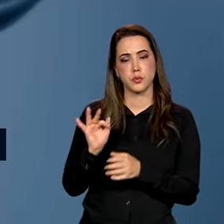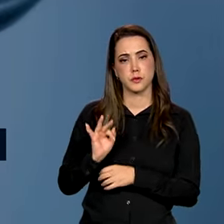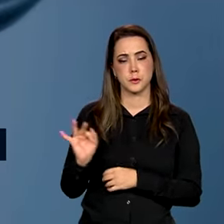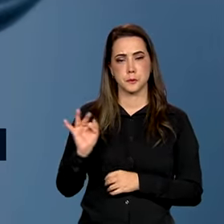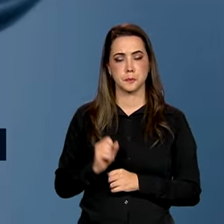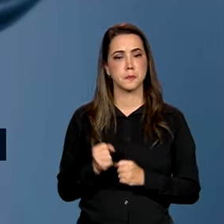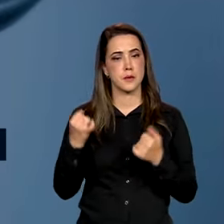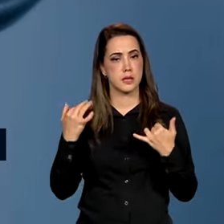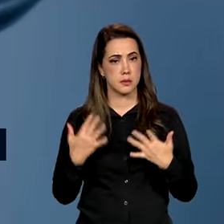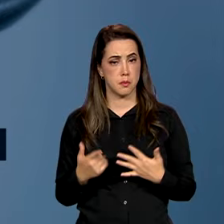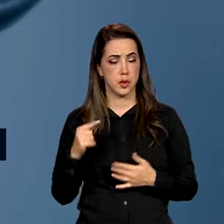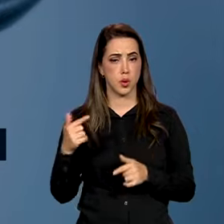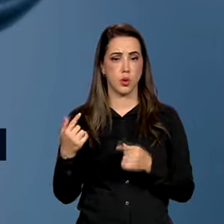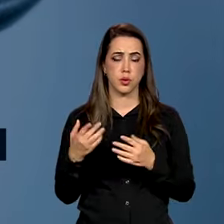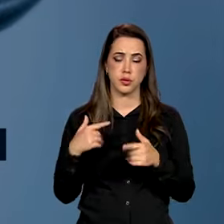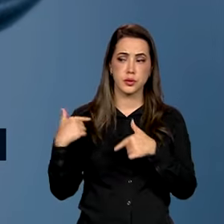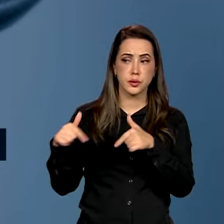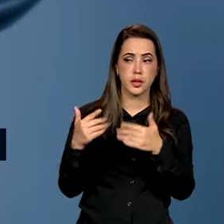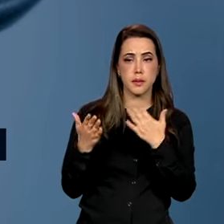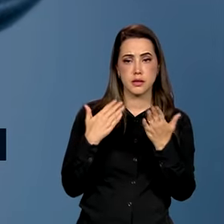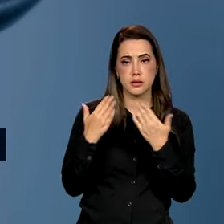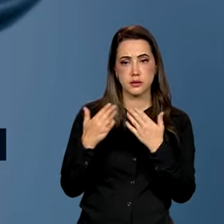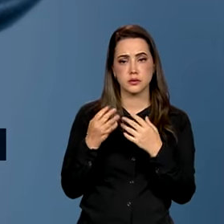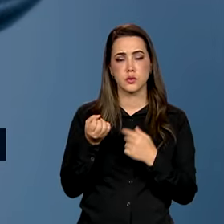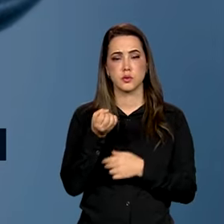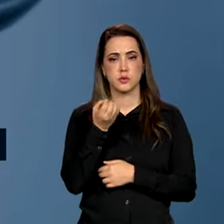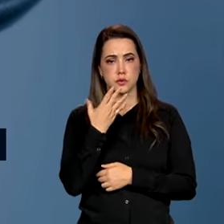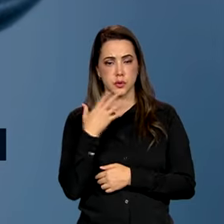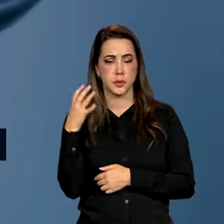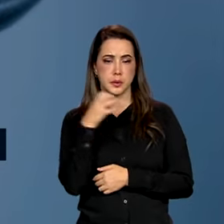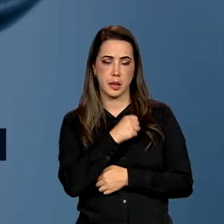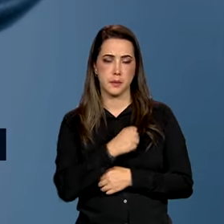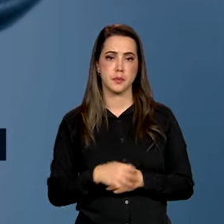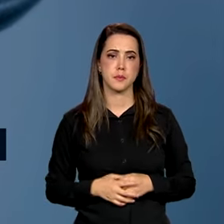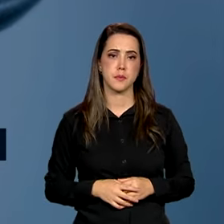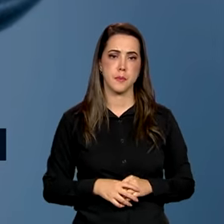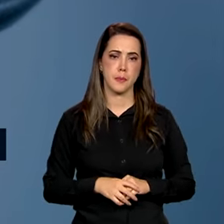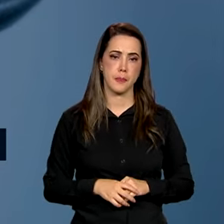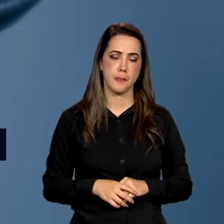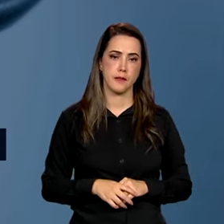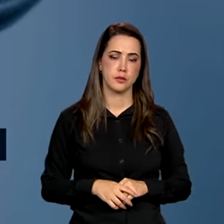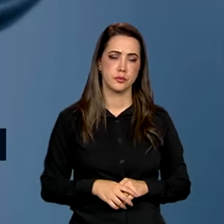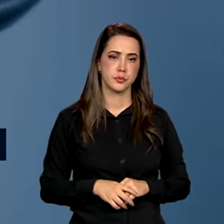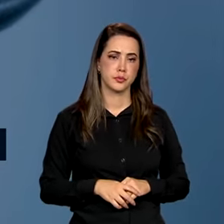afirmou que o resultado das negociações foi satisfatório e rápido mas